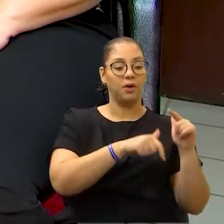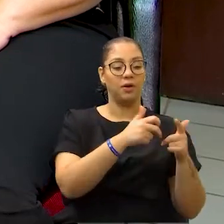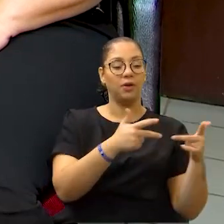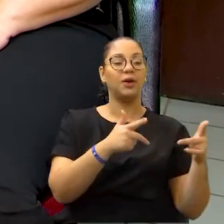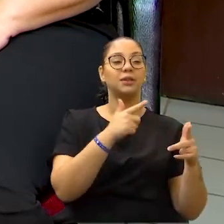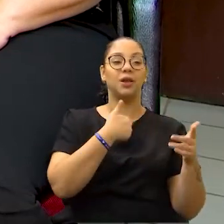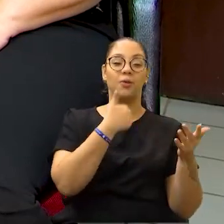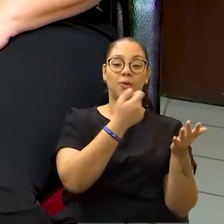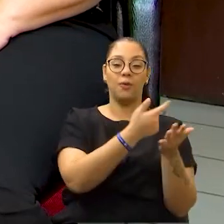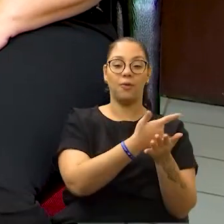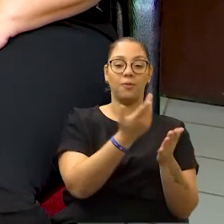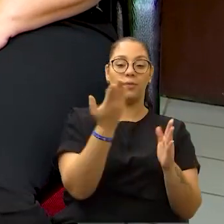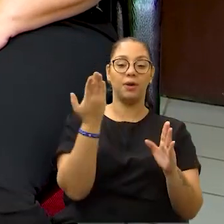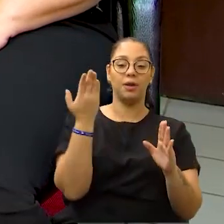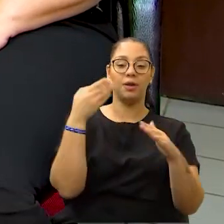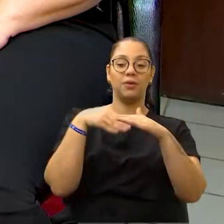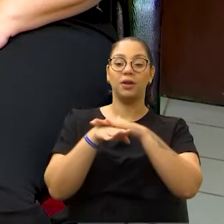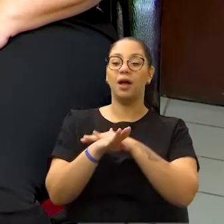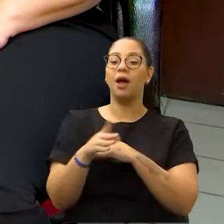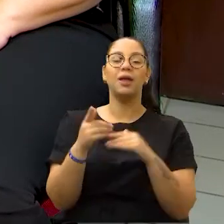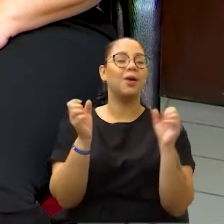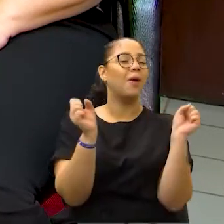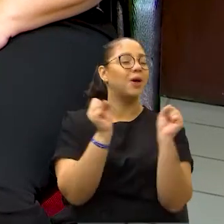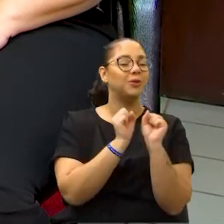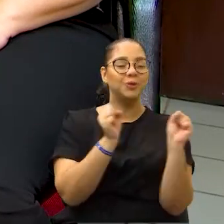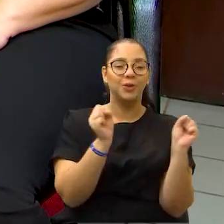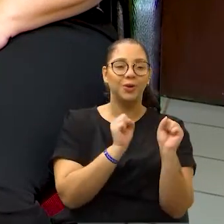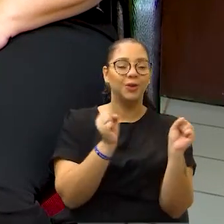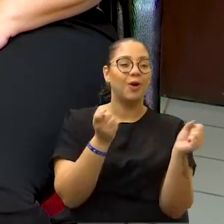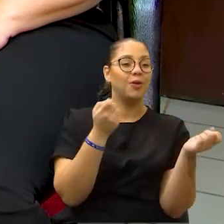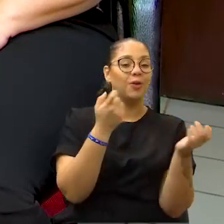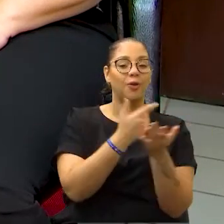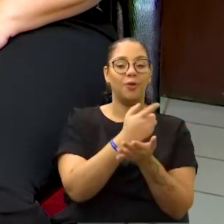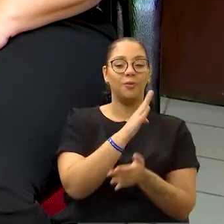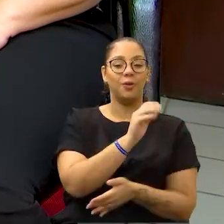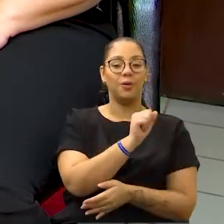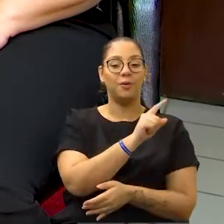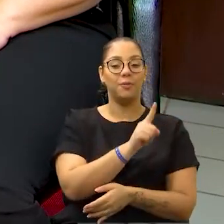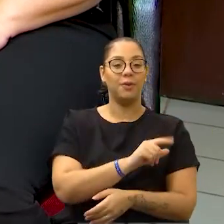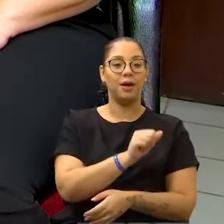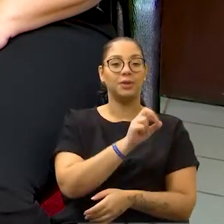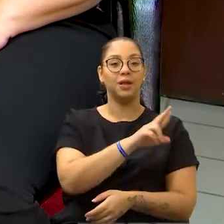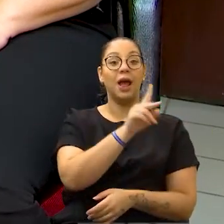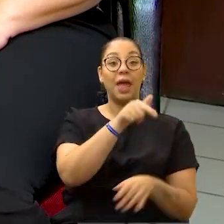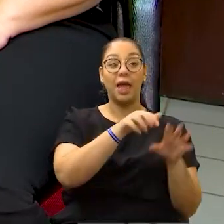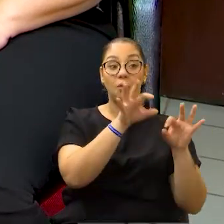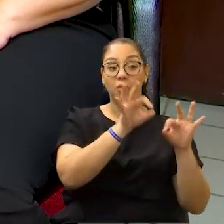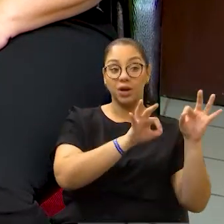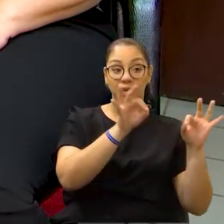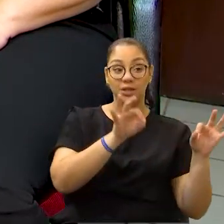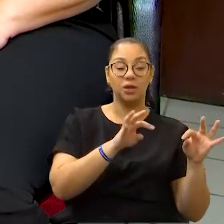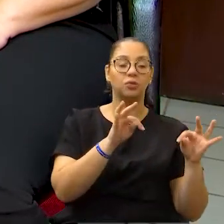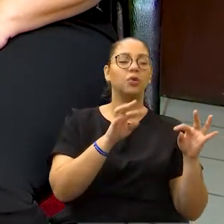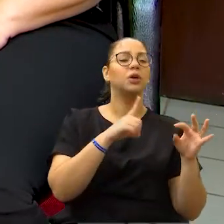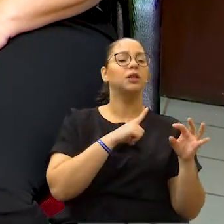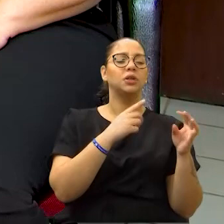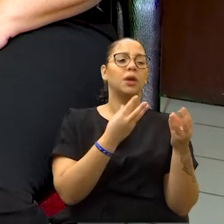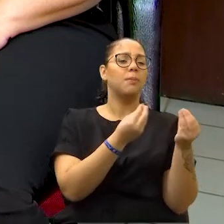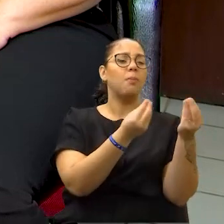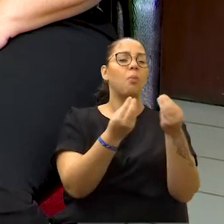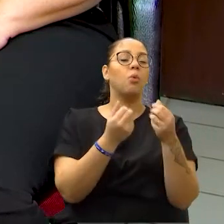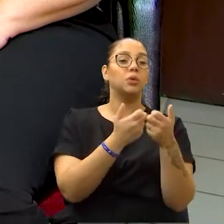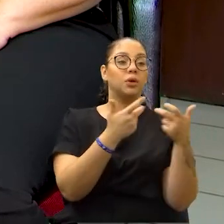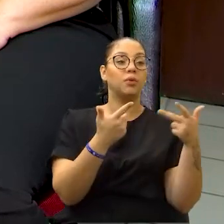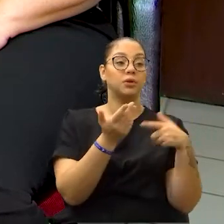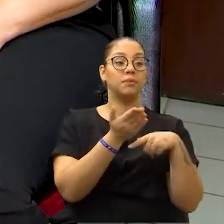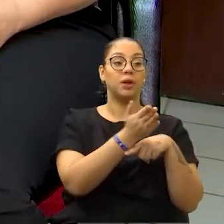dentro do meu armário. Eu adoro um brechó, um bazar, sempre das instituições eu pego alguma coisa. É bem organizado, tem muita coisa bacana para